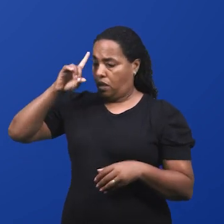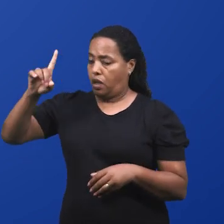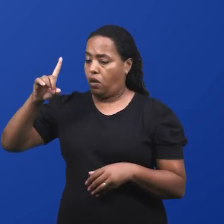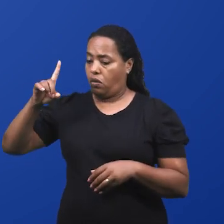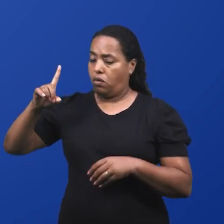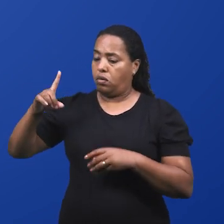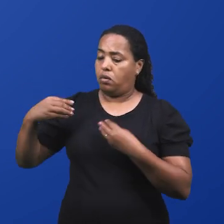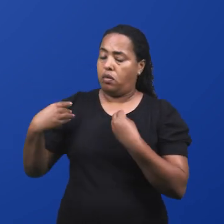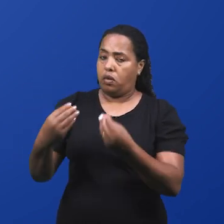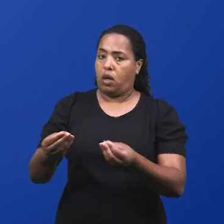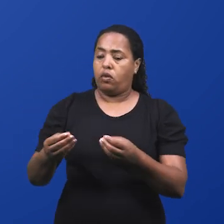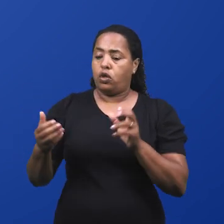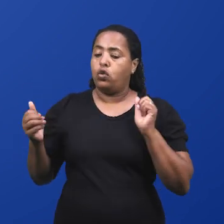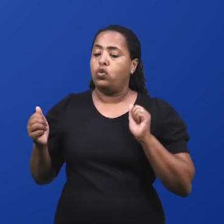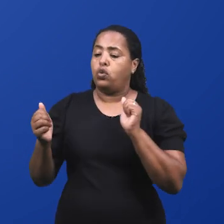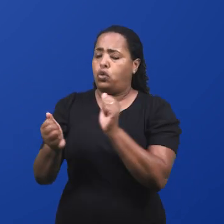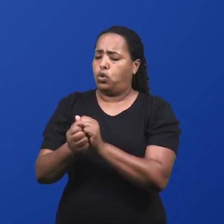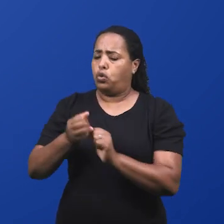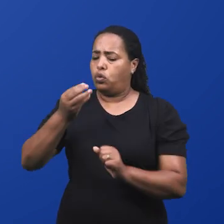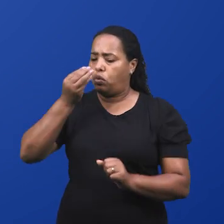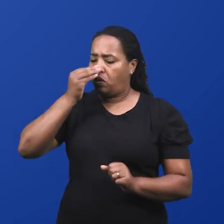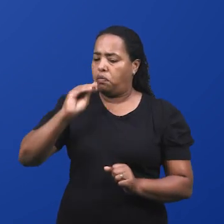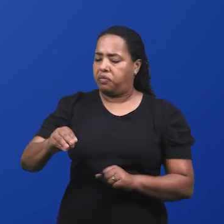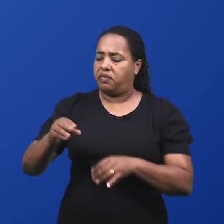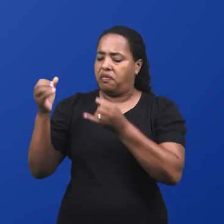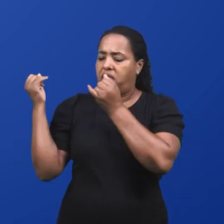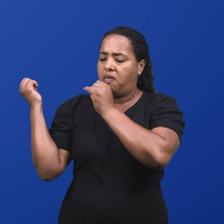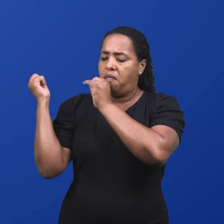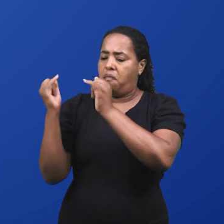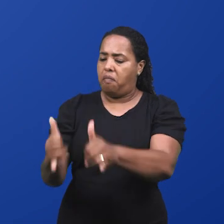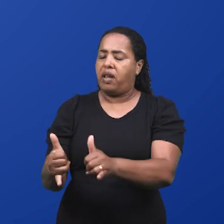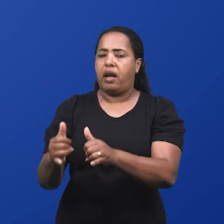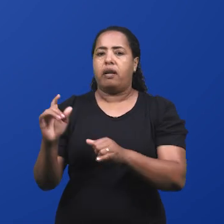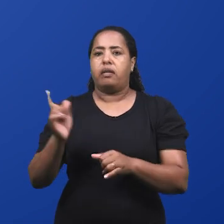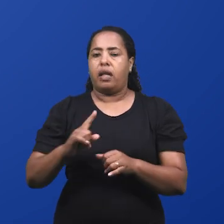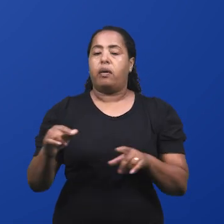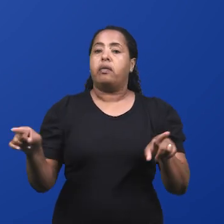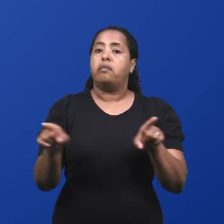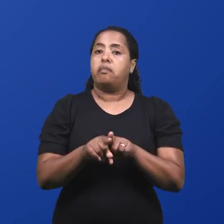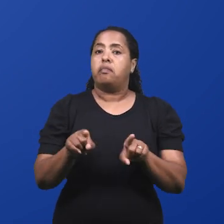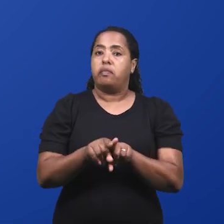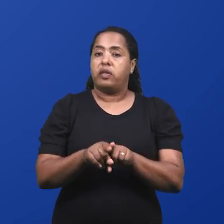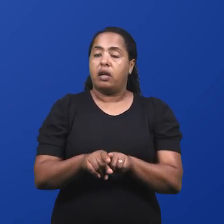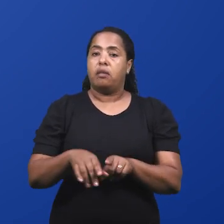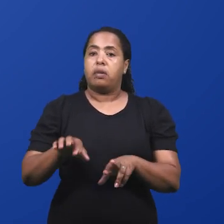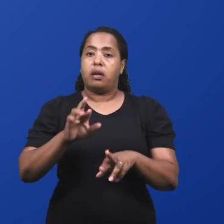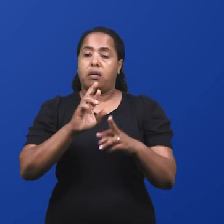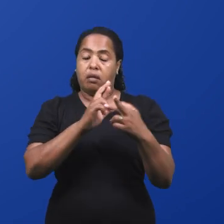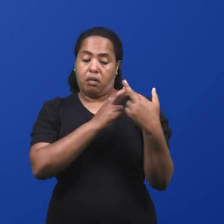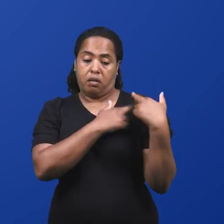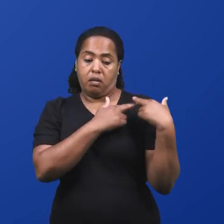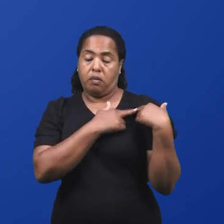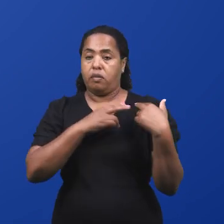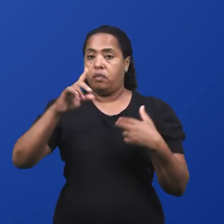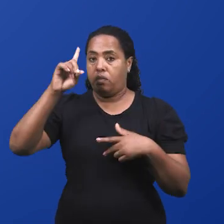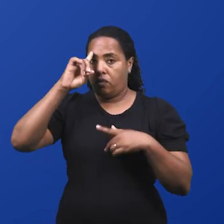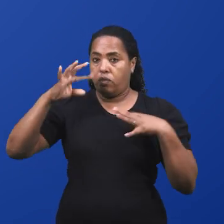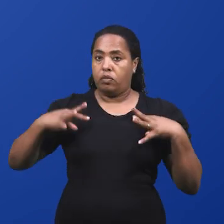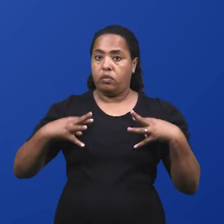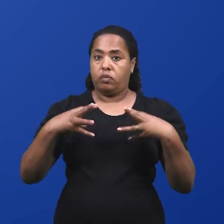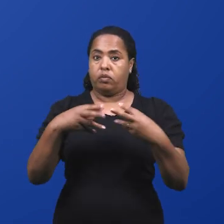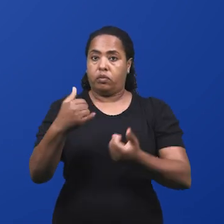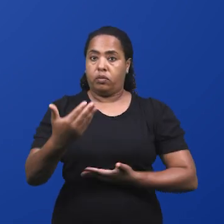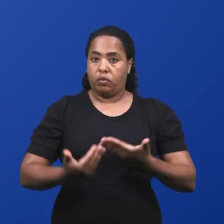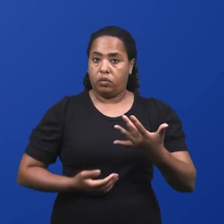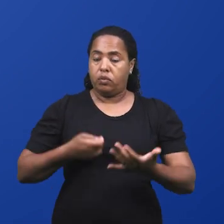foi: serei contigo, não te deixarei nem te desampararei. É também o compromisso que Deus assume, né,